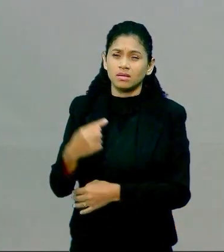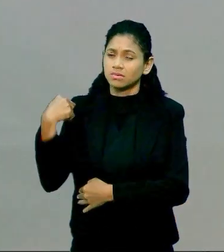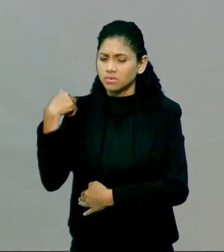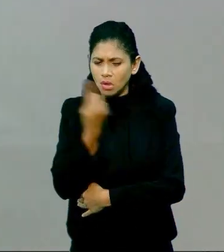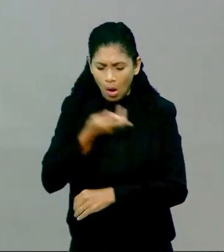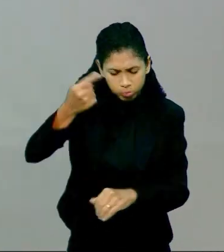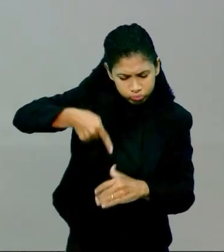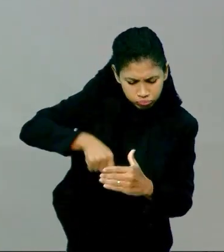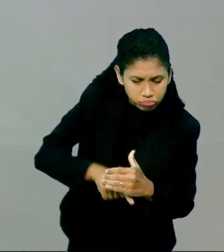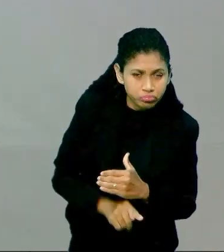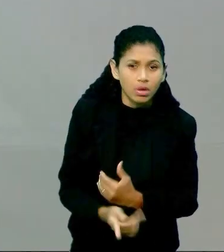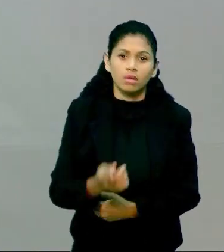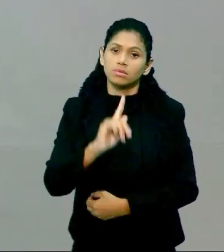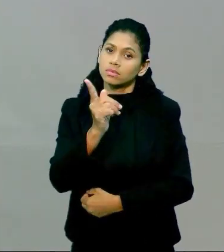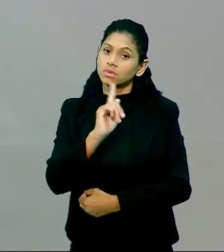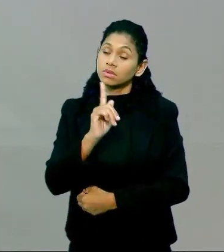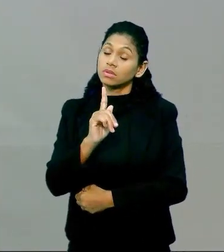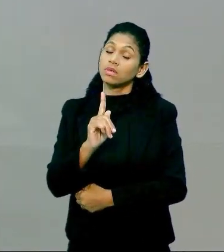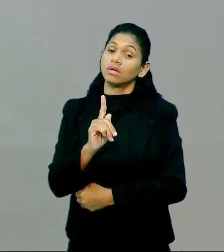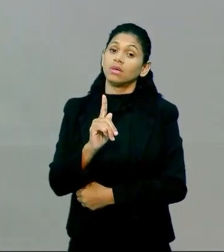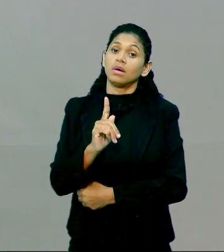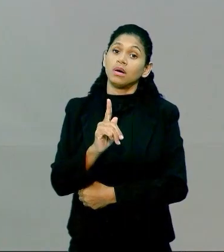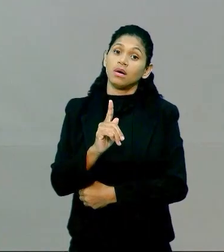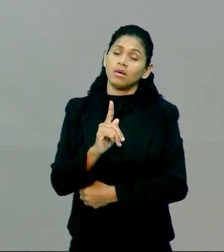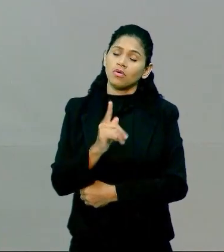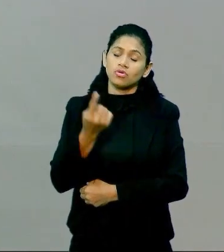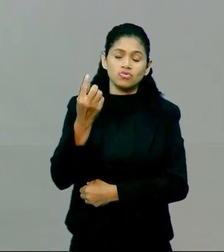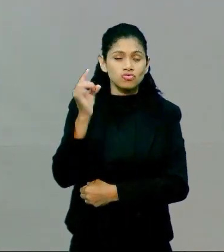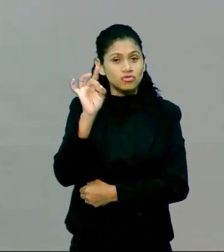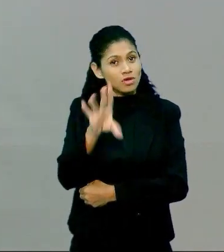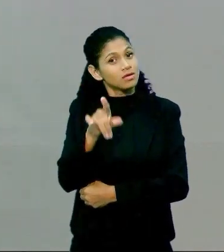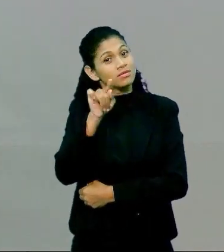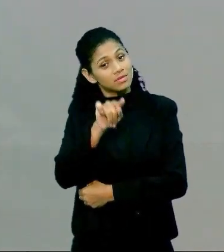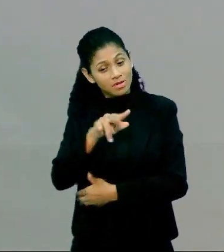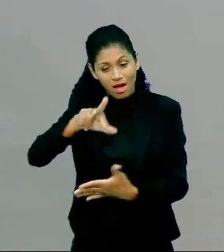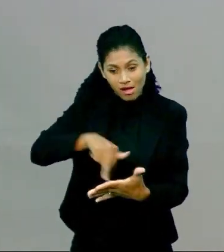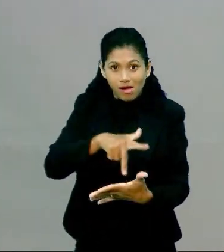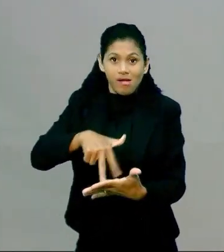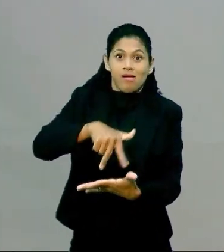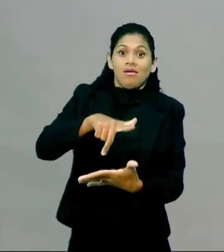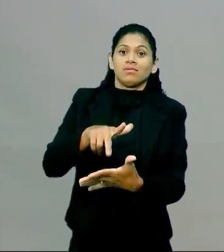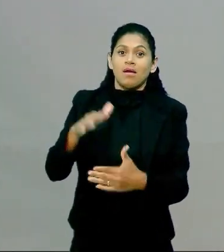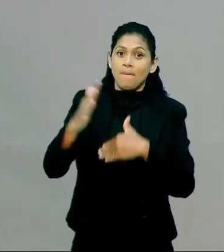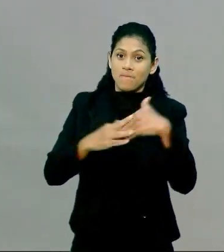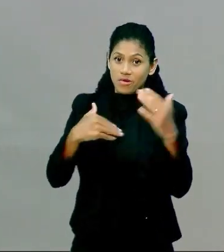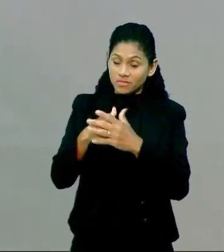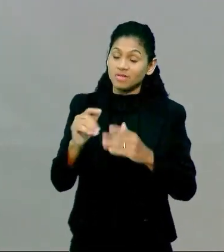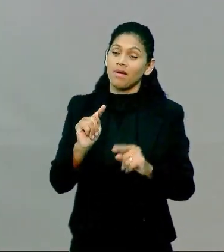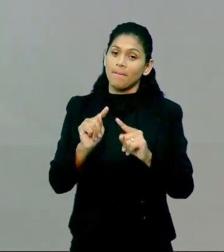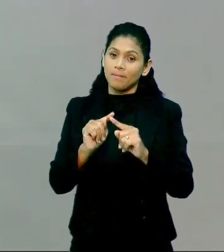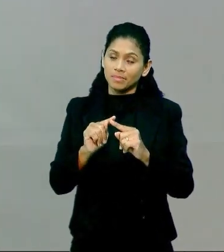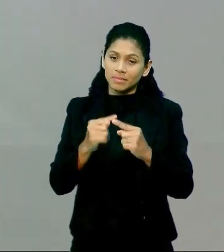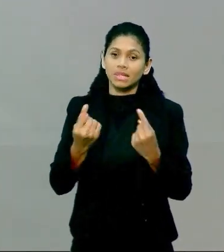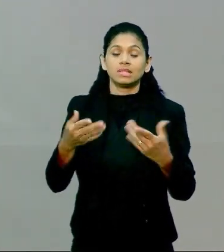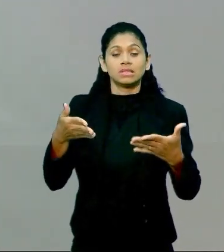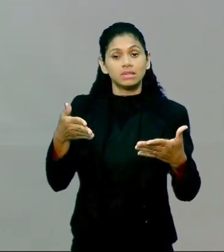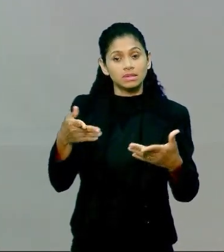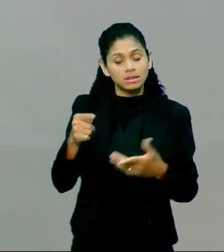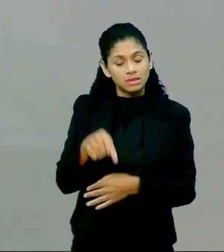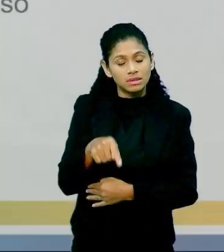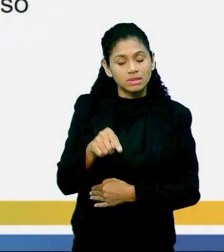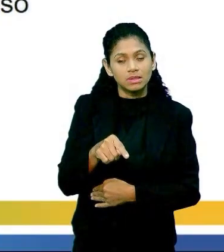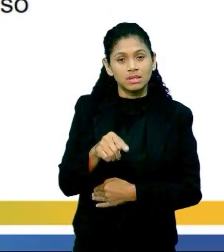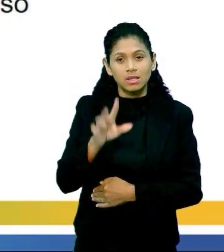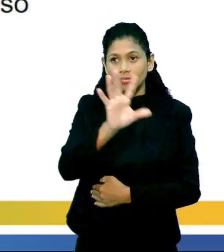tanto, a não ser que você vai querer ser um carrinho de Jesus, meu Deus. Mas, no geral, é só as características efetivas da dança, mas aqui a gente quer fazer esse